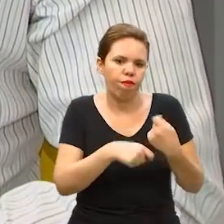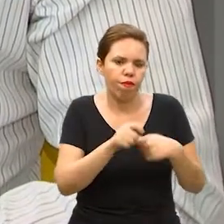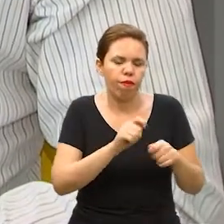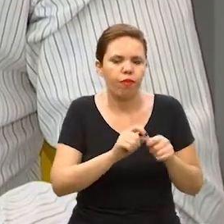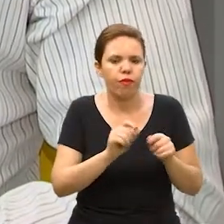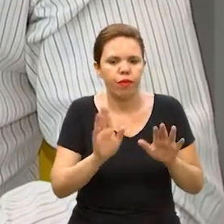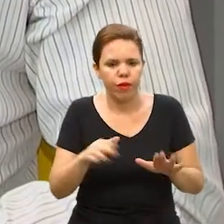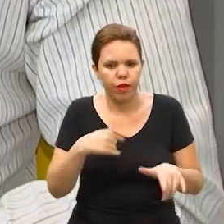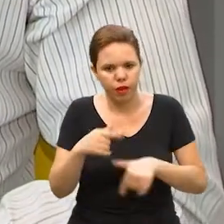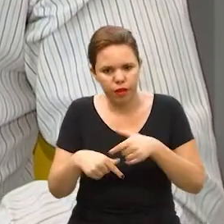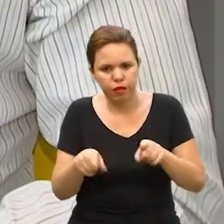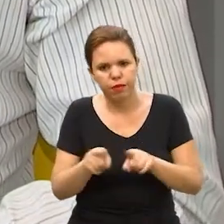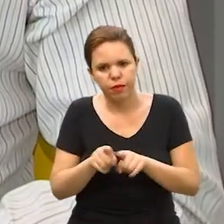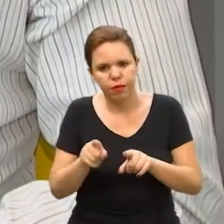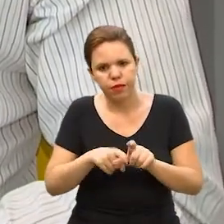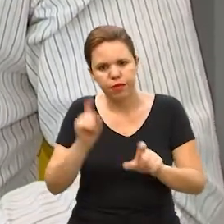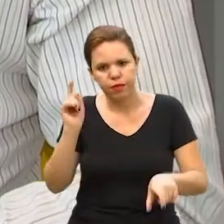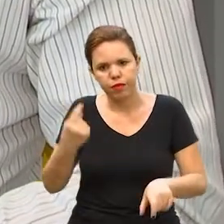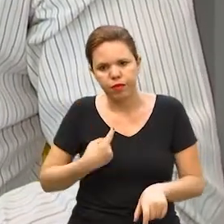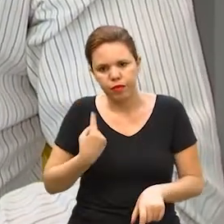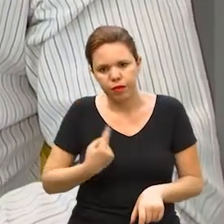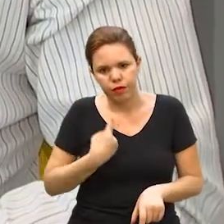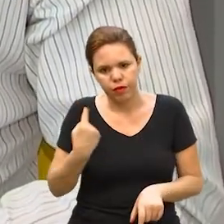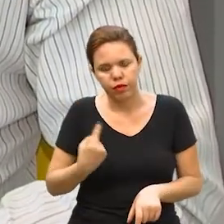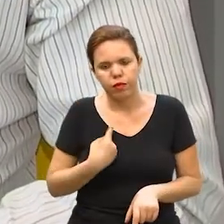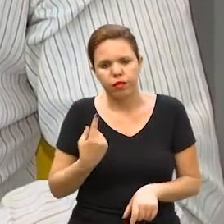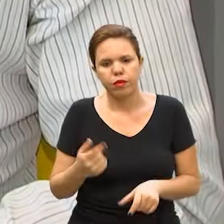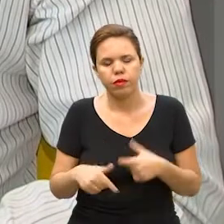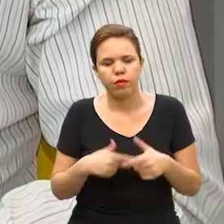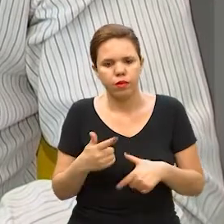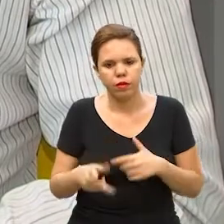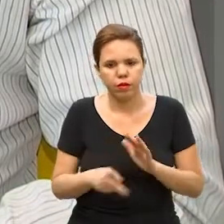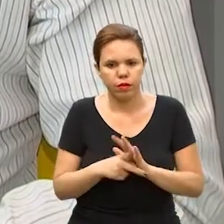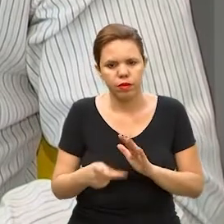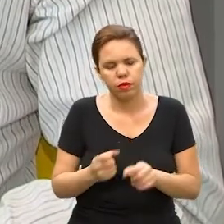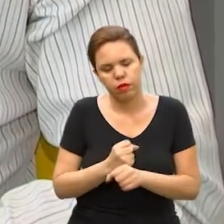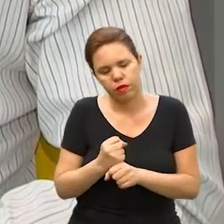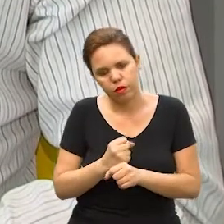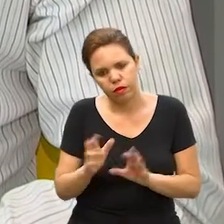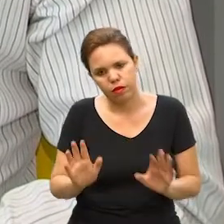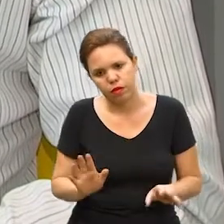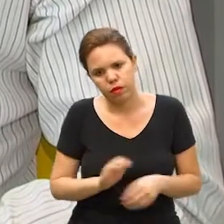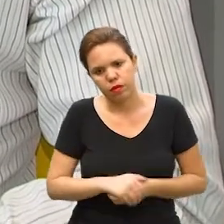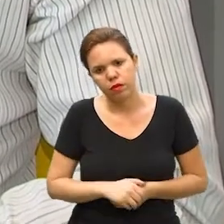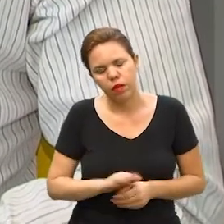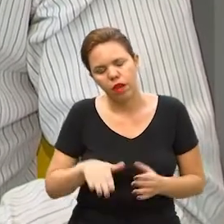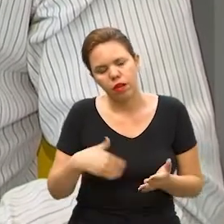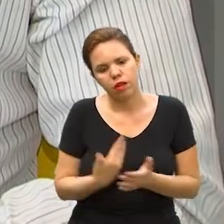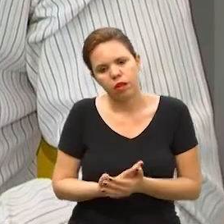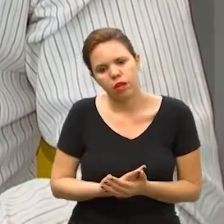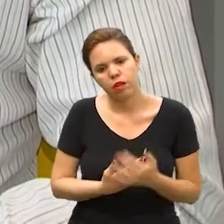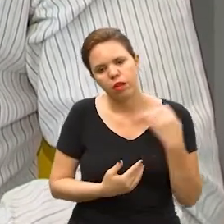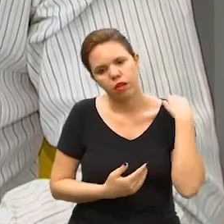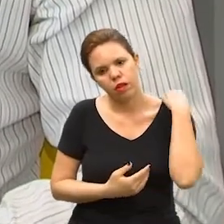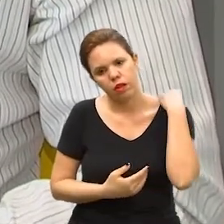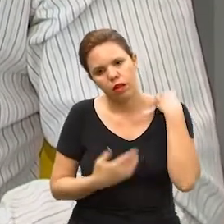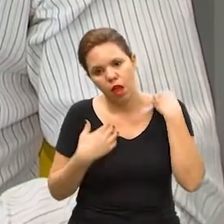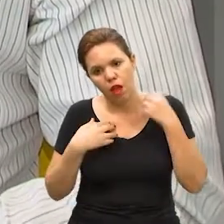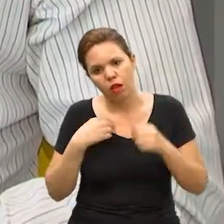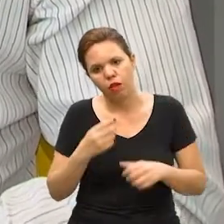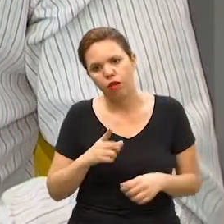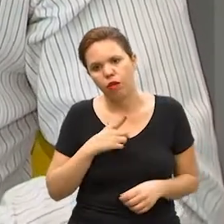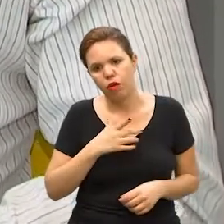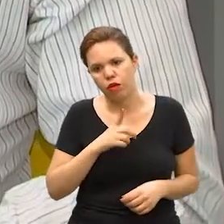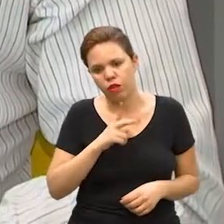também a trabalhar de forma independente como consultor autônomo por alguns anos e até que fui pai